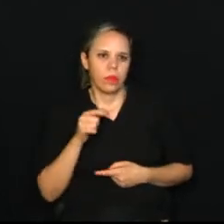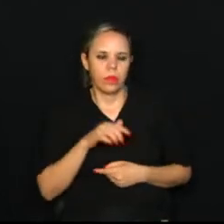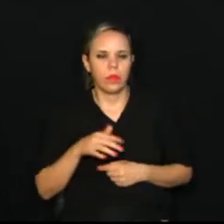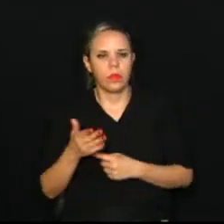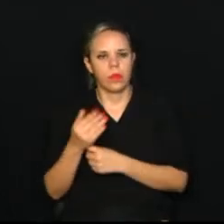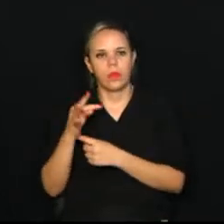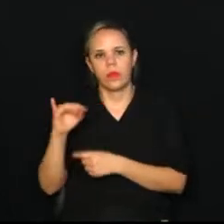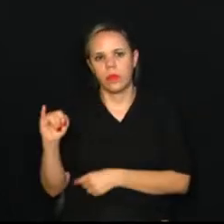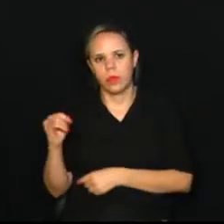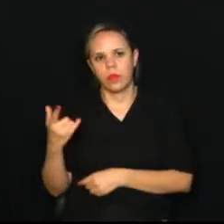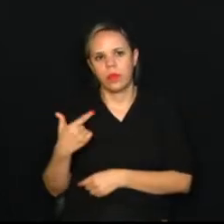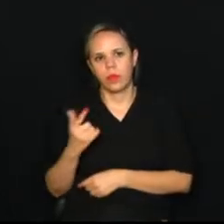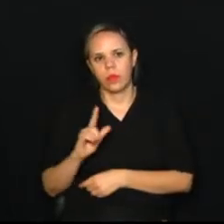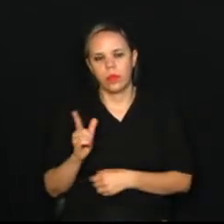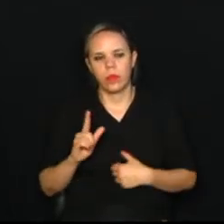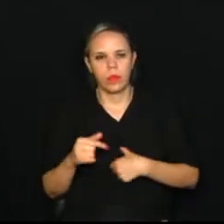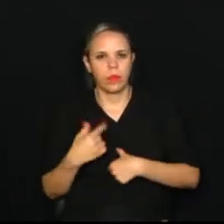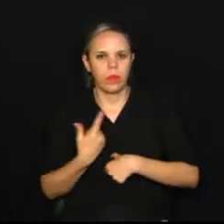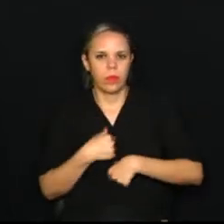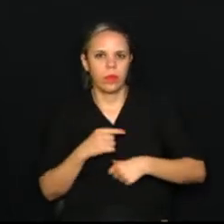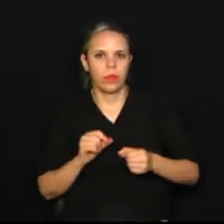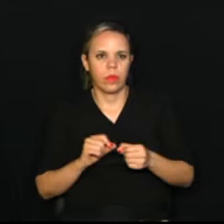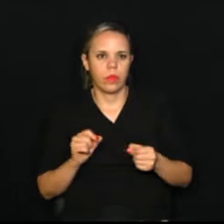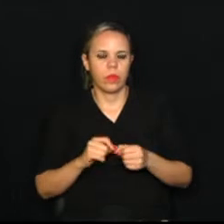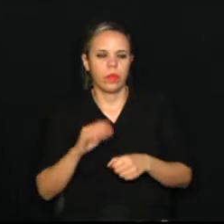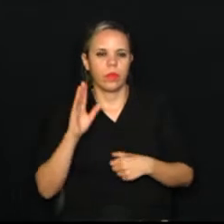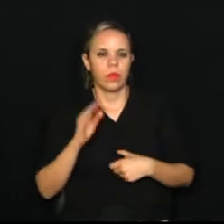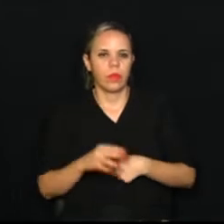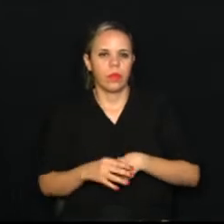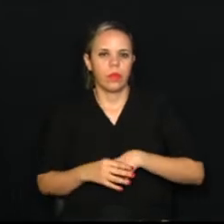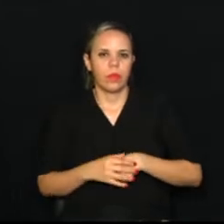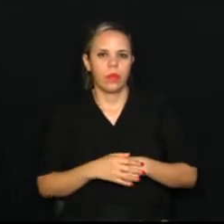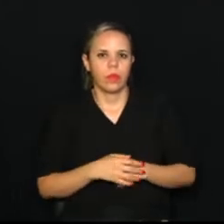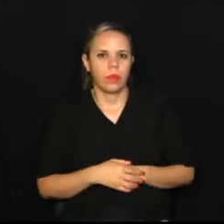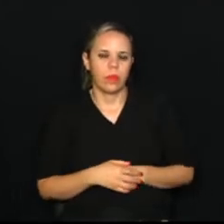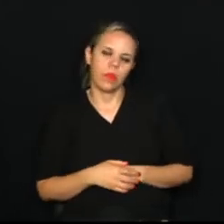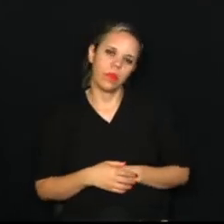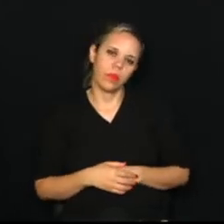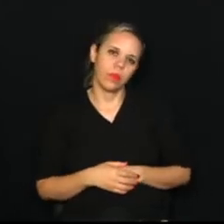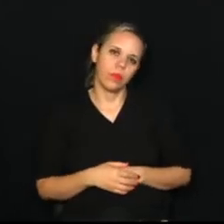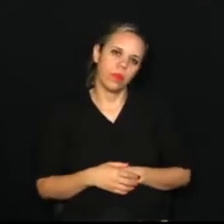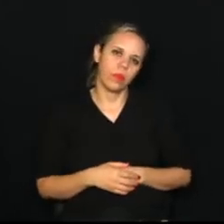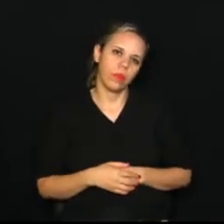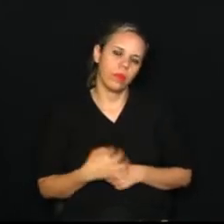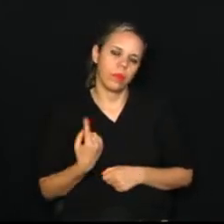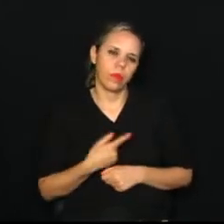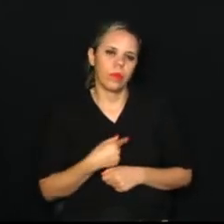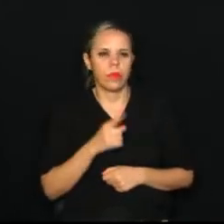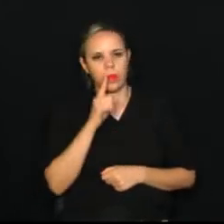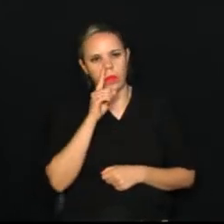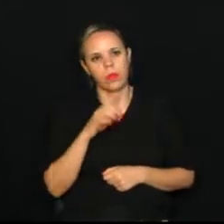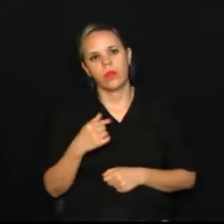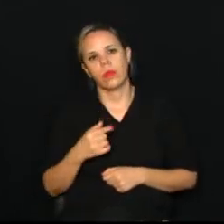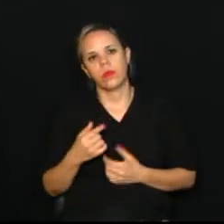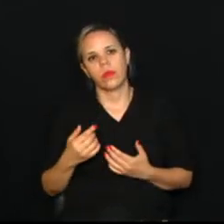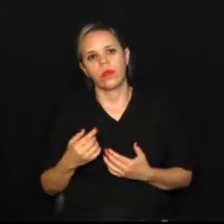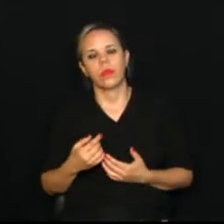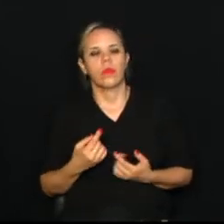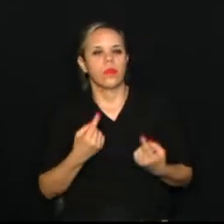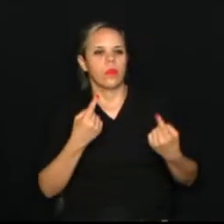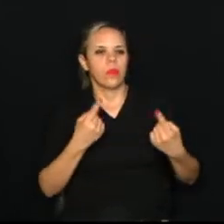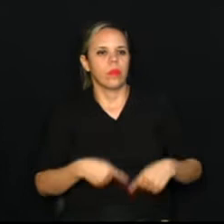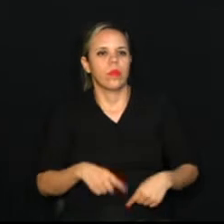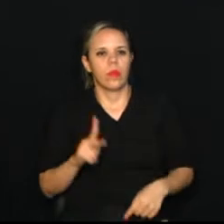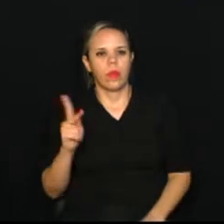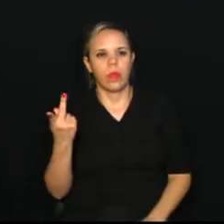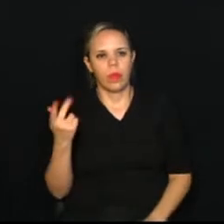TI, evidentemente nós estamos mais em risco em relação a ataques de hackers, e